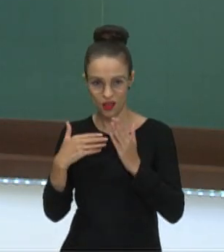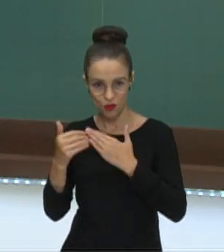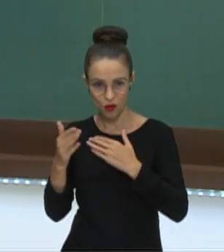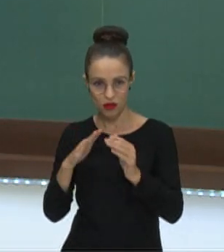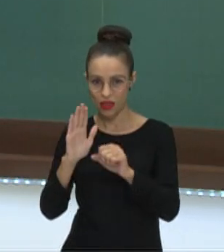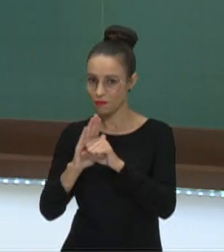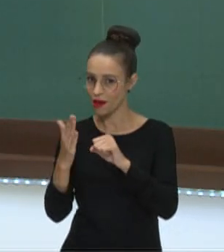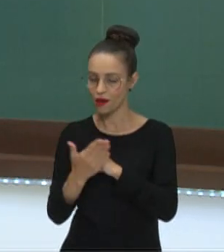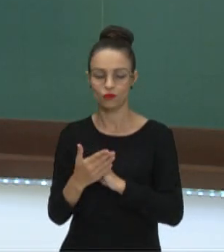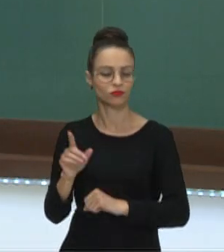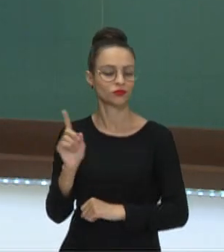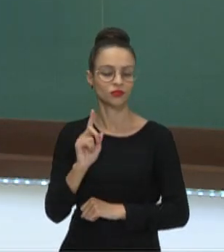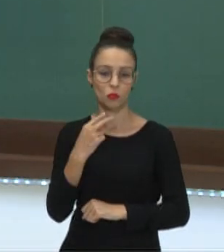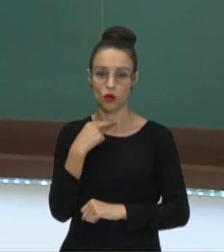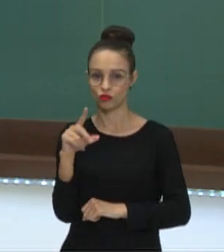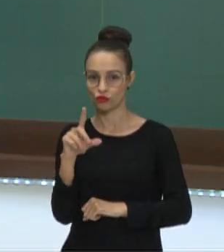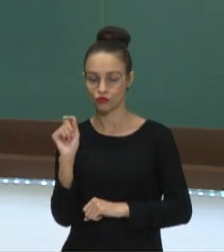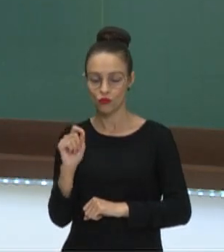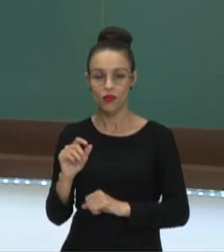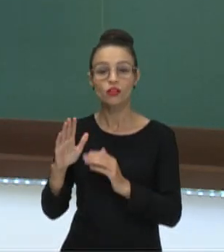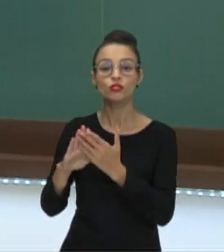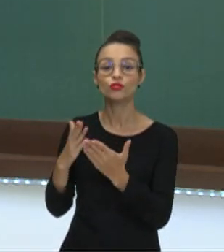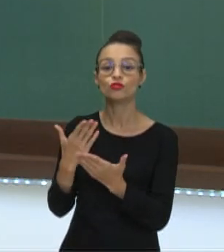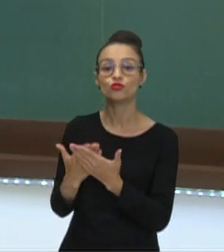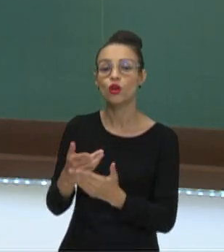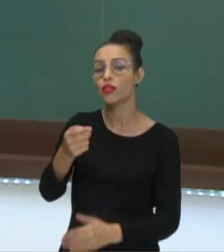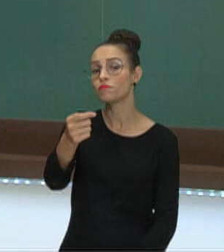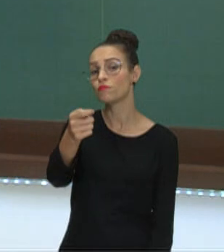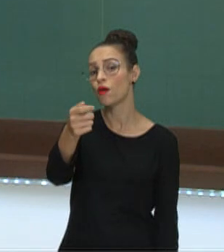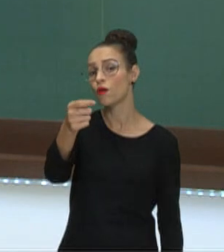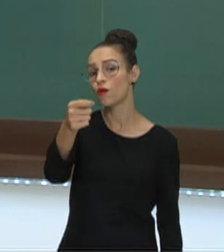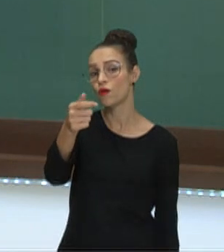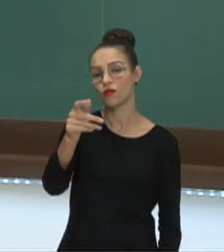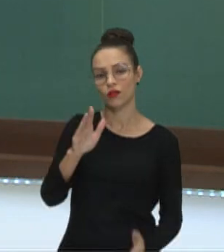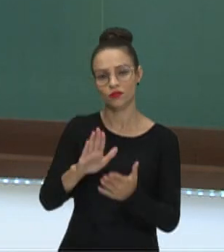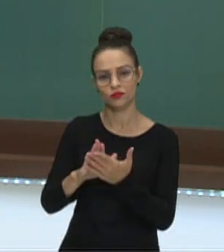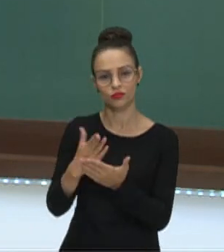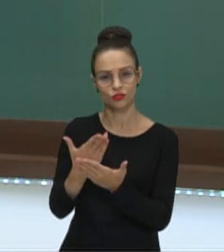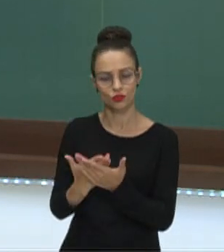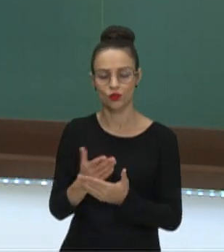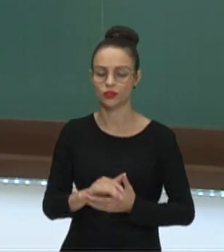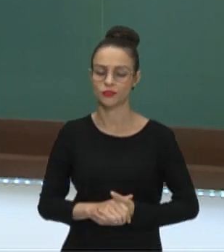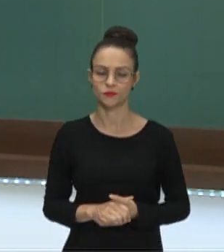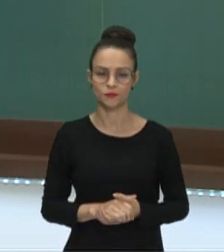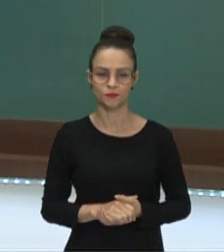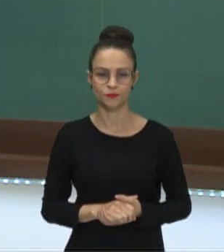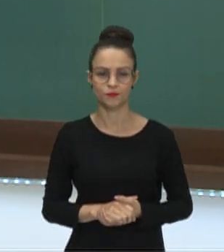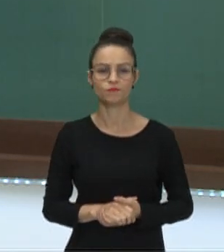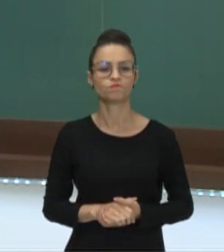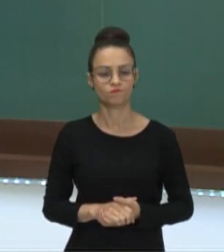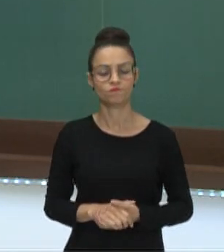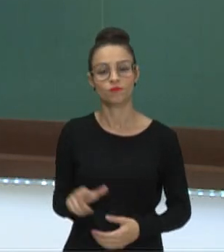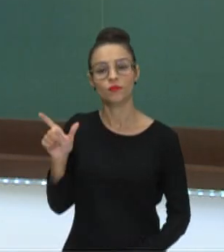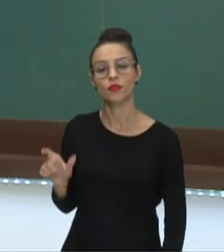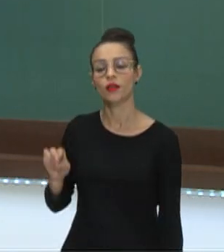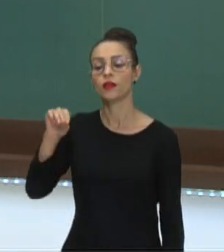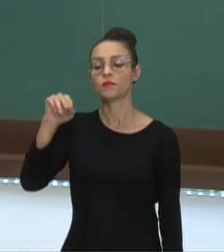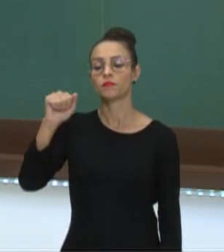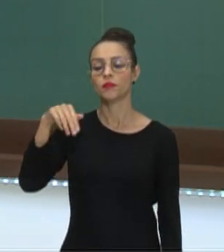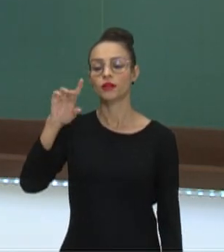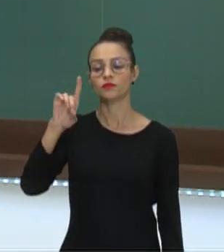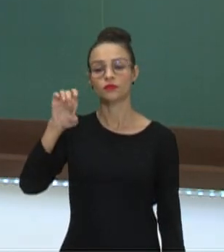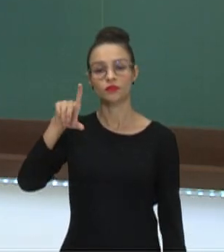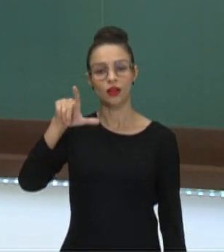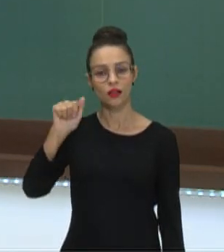só em determinados bairros, escolas eram pouquíssimas e assim por diante. Nelson Mandela veio então para